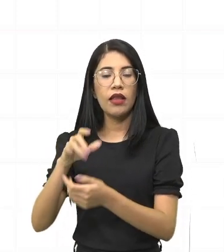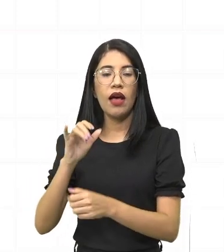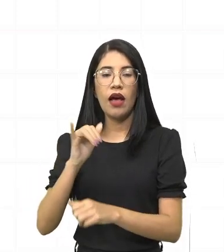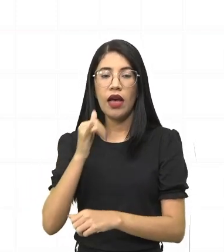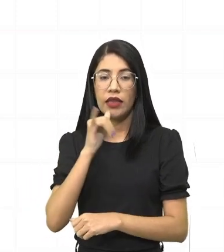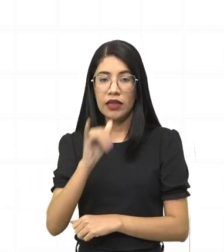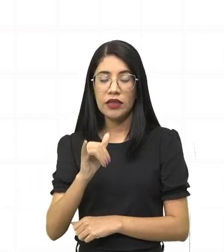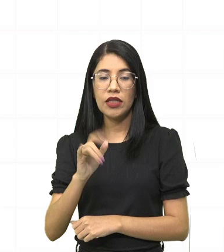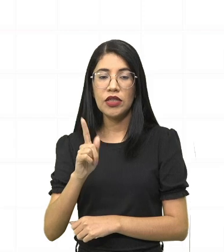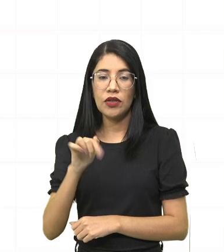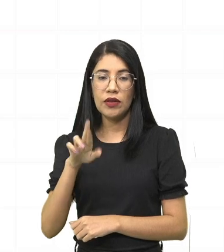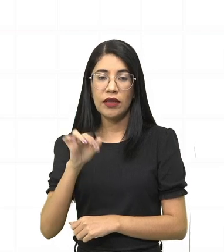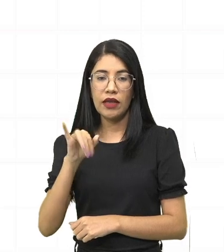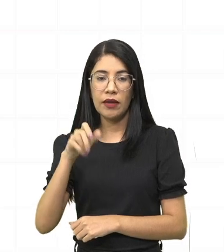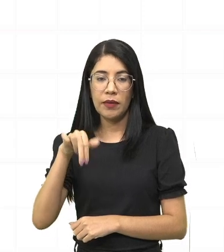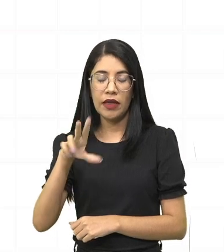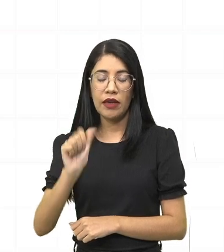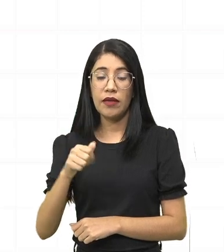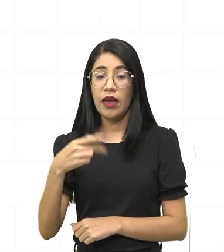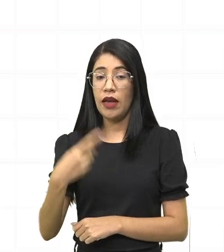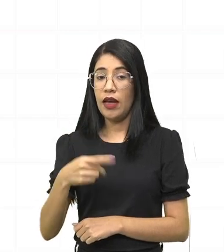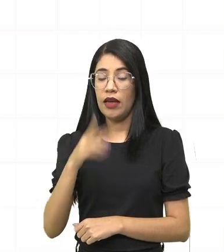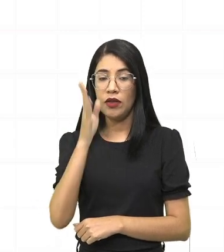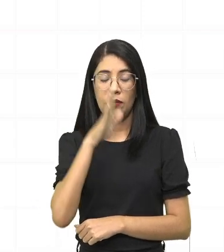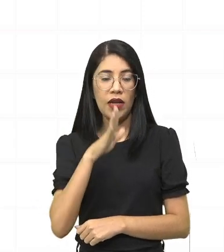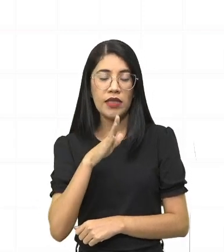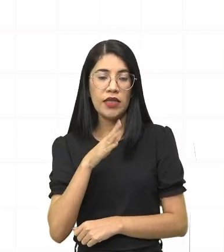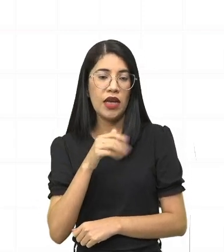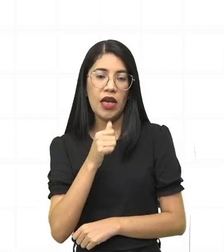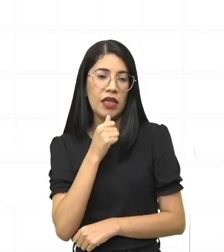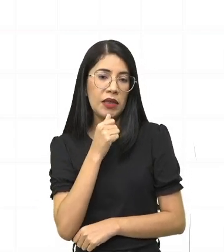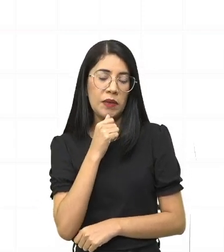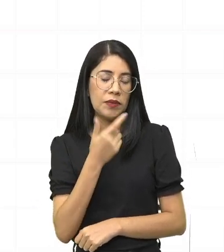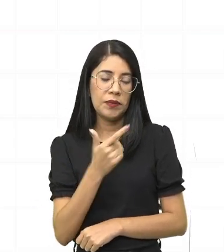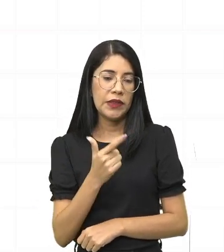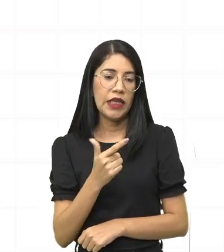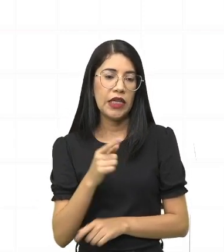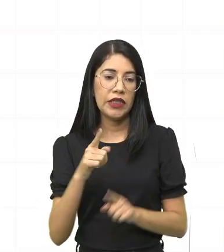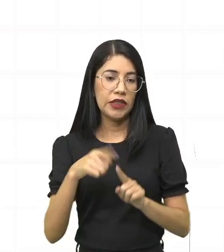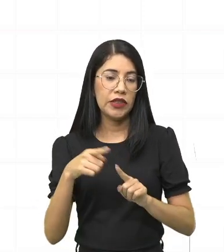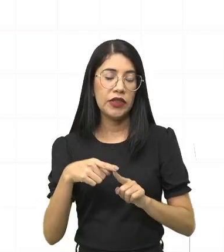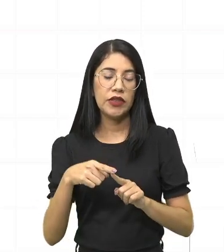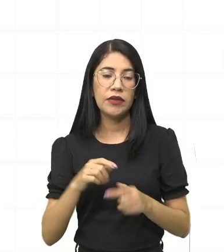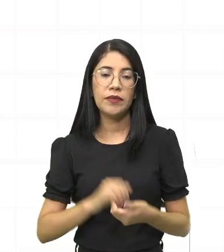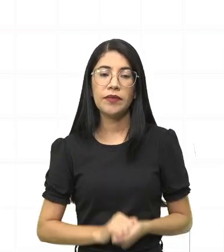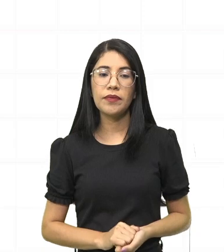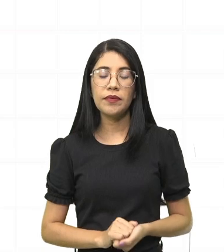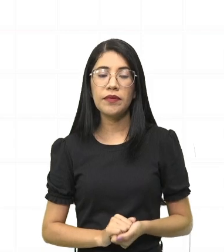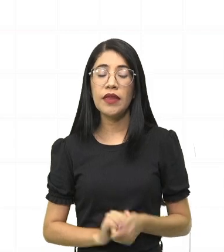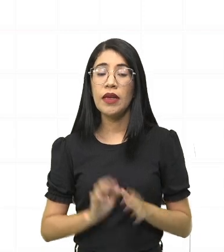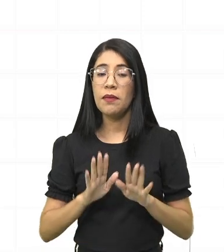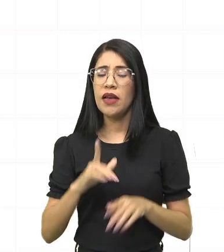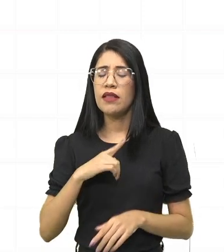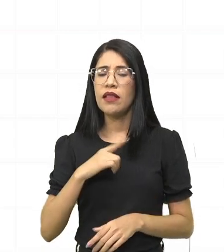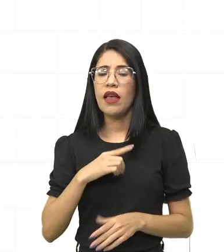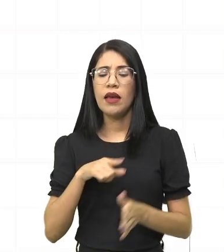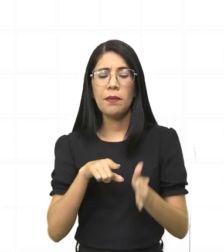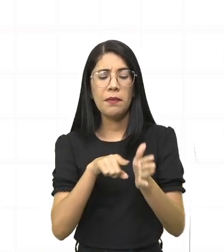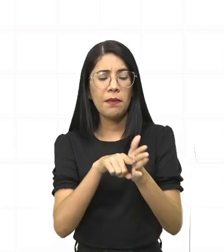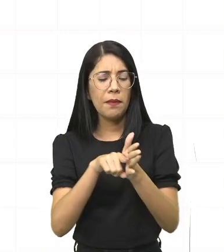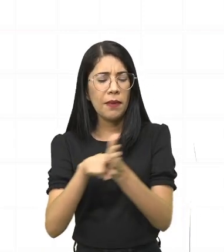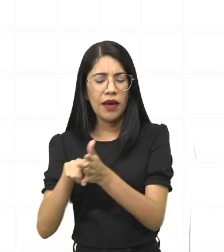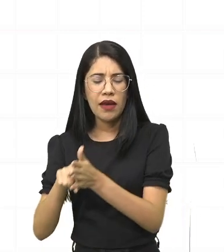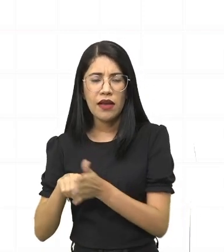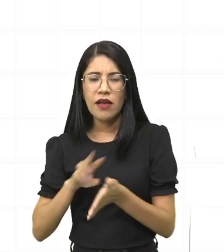usina geotérmica. O Brasil aí ele ainda não tem usinas geotérmicas, mas existem vários estudos aí